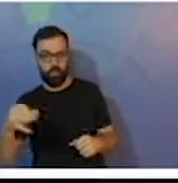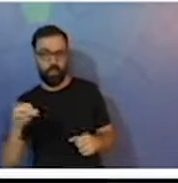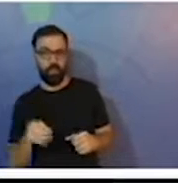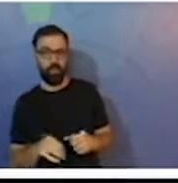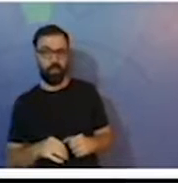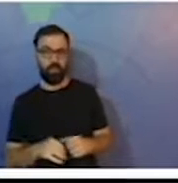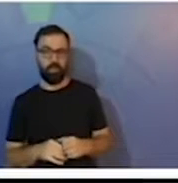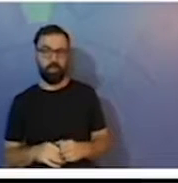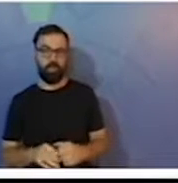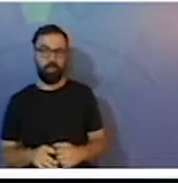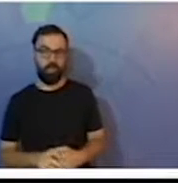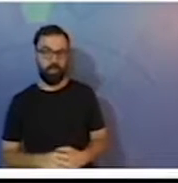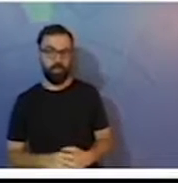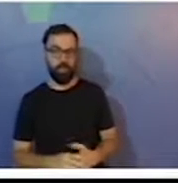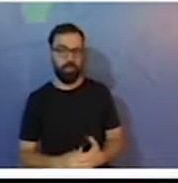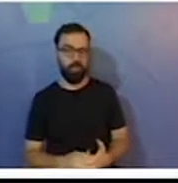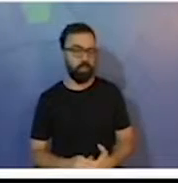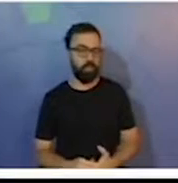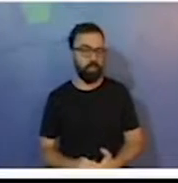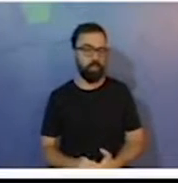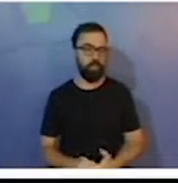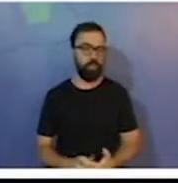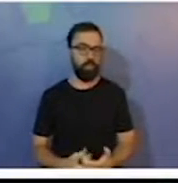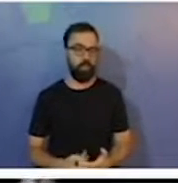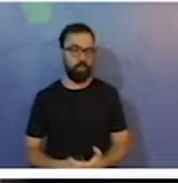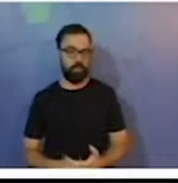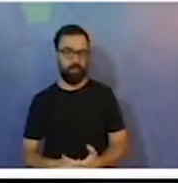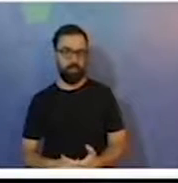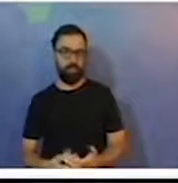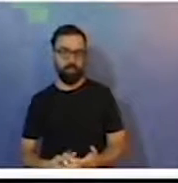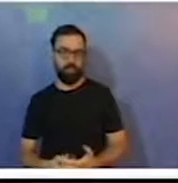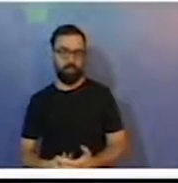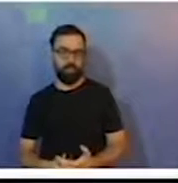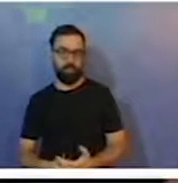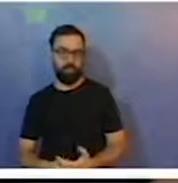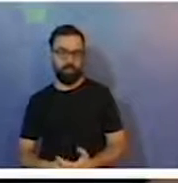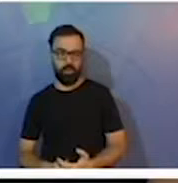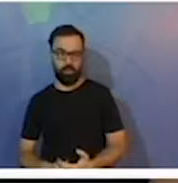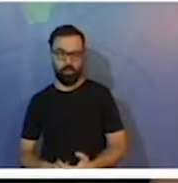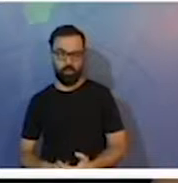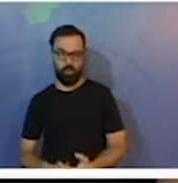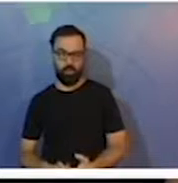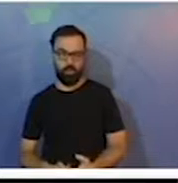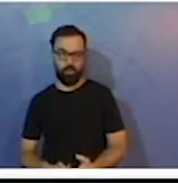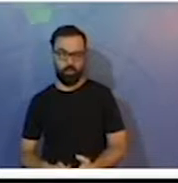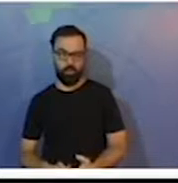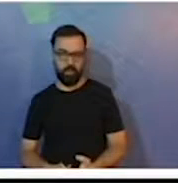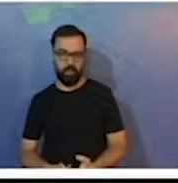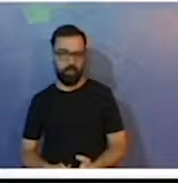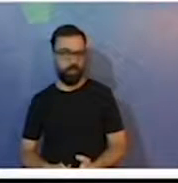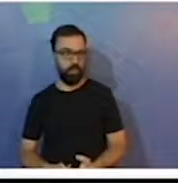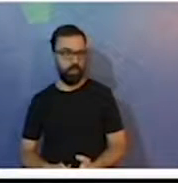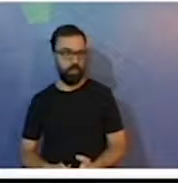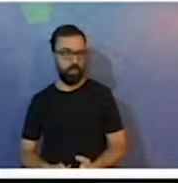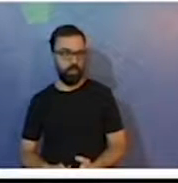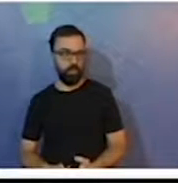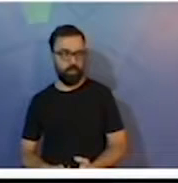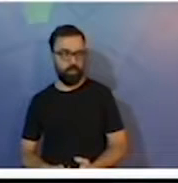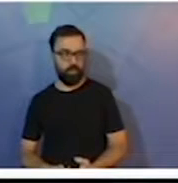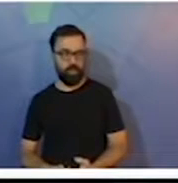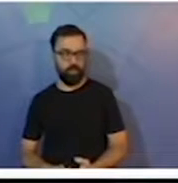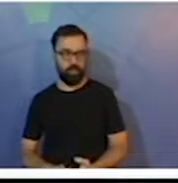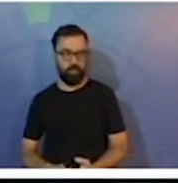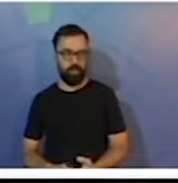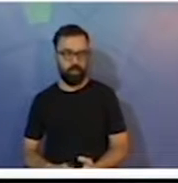do Colar que foi a dica que ela deu aqui tá certo três é correto afirmar que nessa